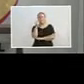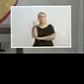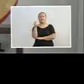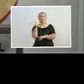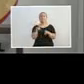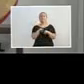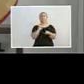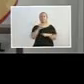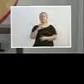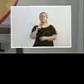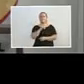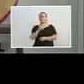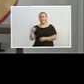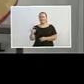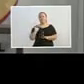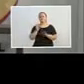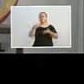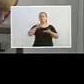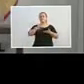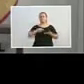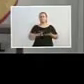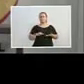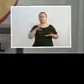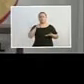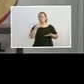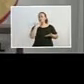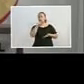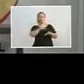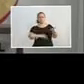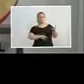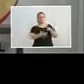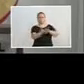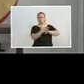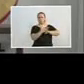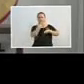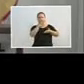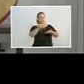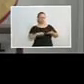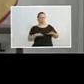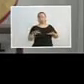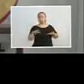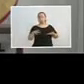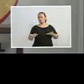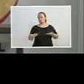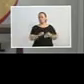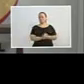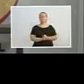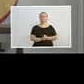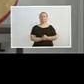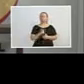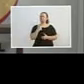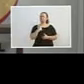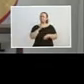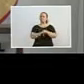CPI, assinei todos os requerimentos apresentados, vereador Ivan Ates. Então pautamos o mandato no exercício